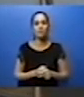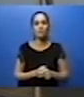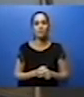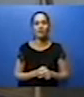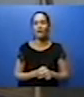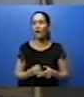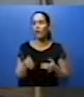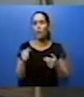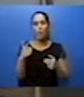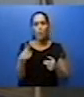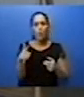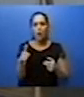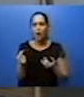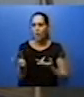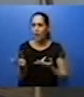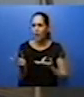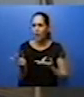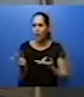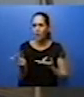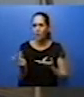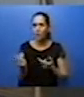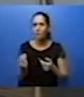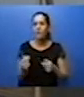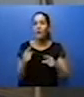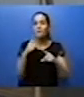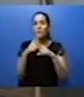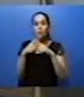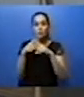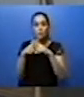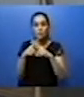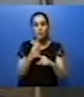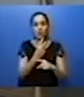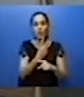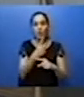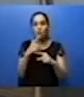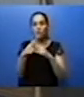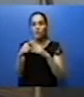e multiplico denominado olho duas vezes 36